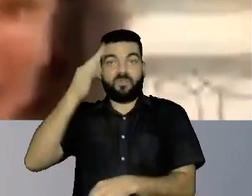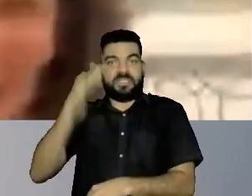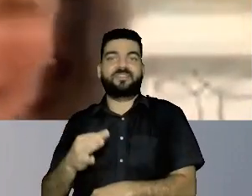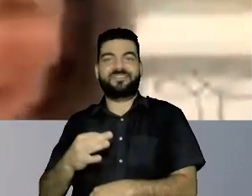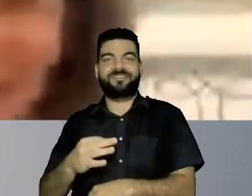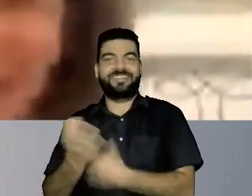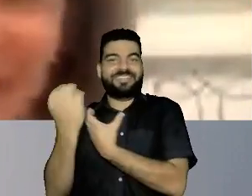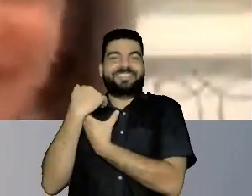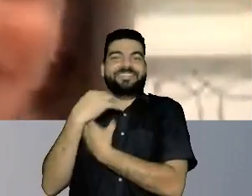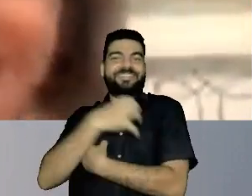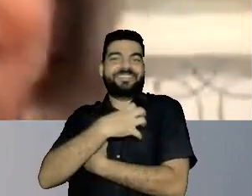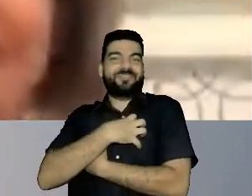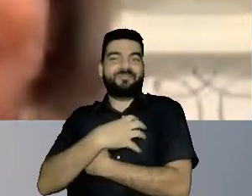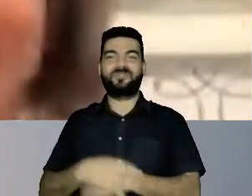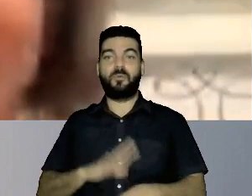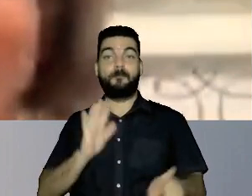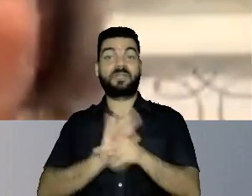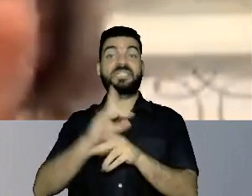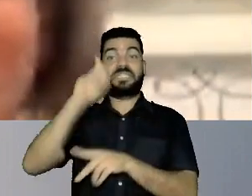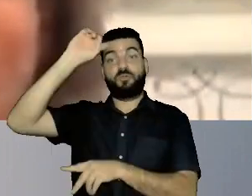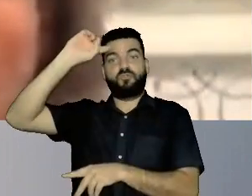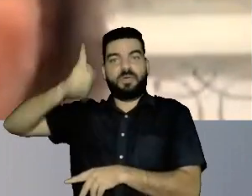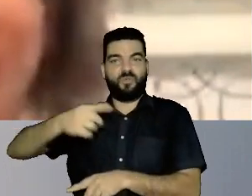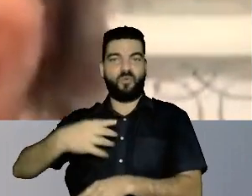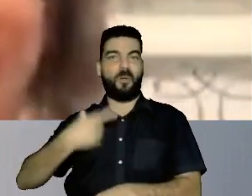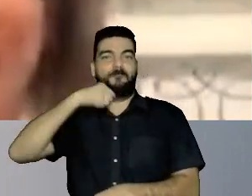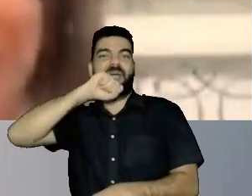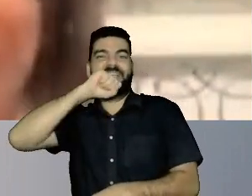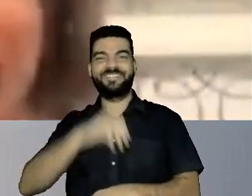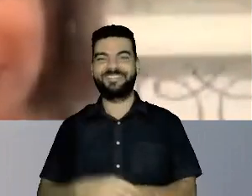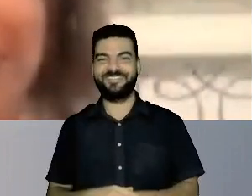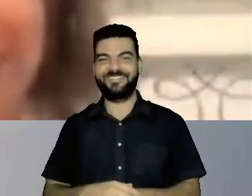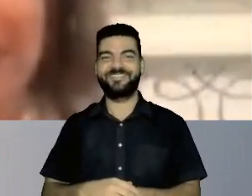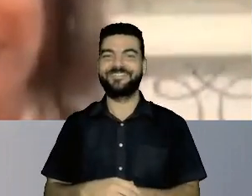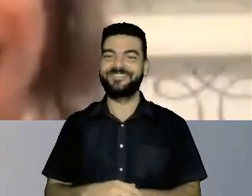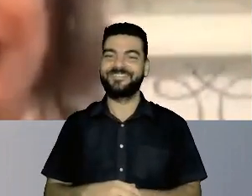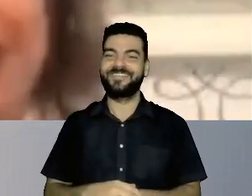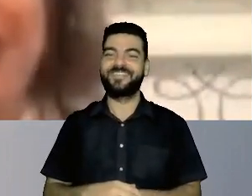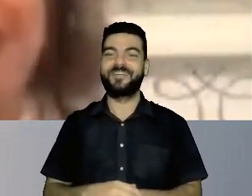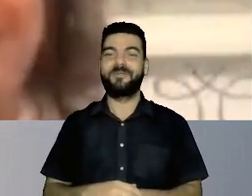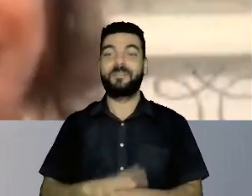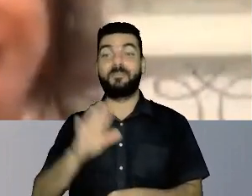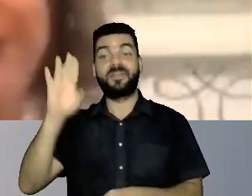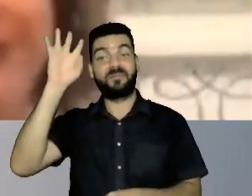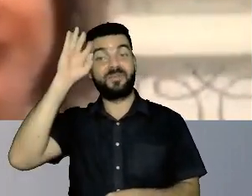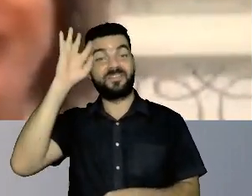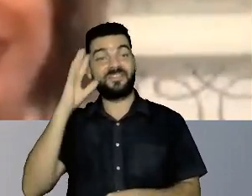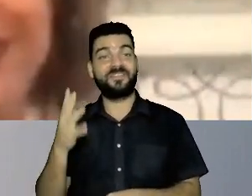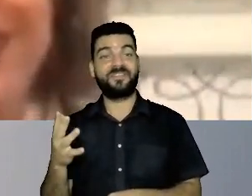como mãe, né? E mãe não tem razão jurídica, né? Mãe tem razão